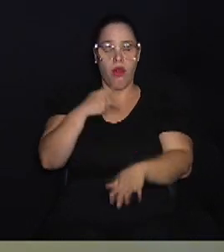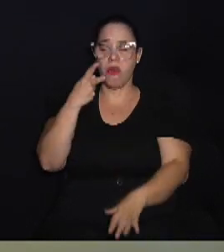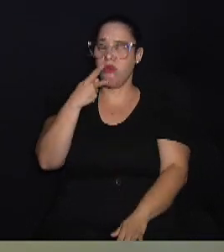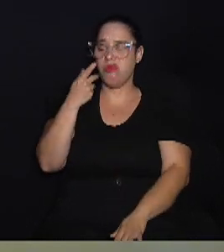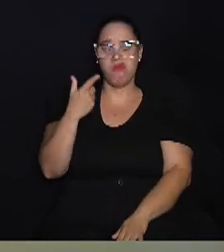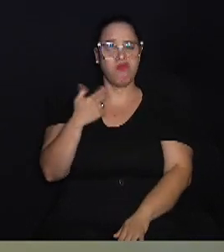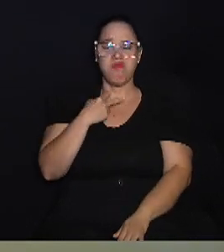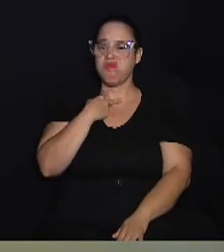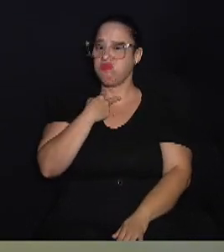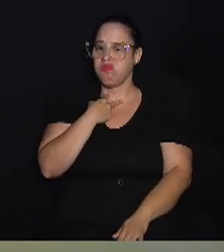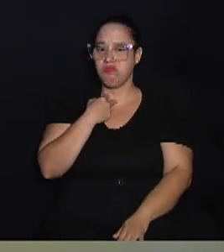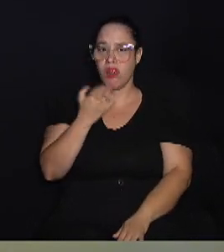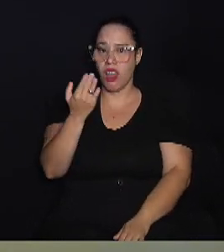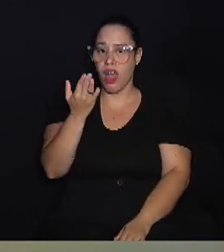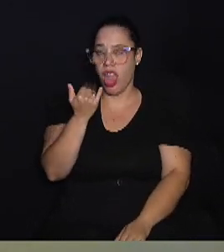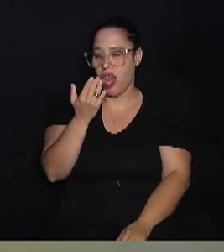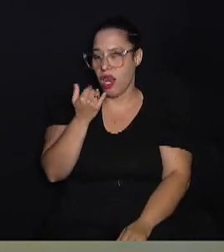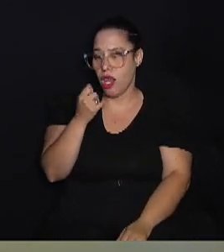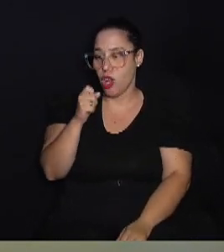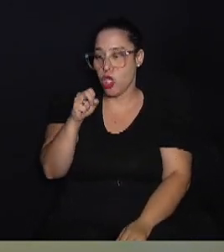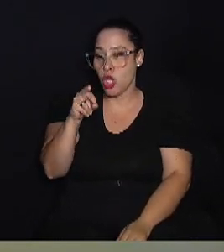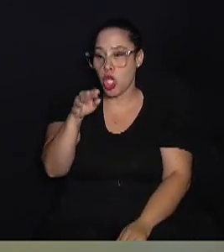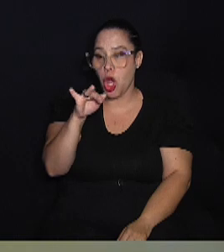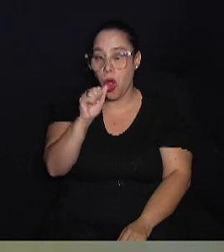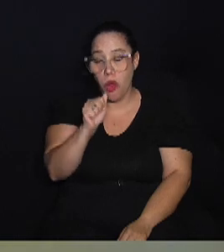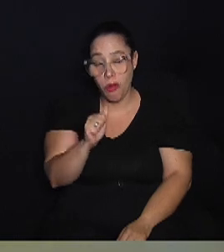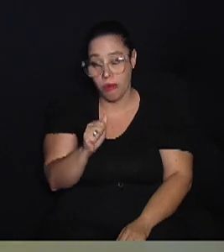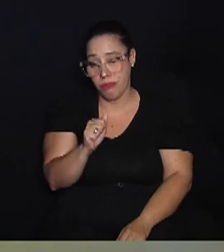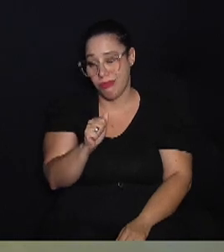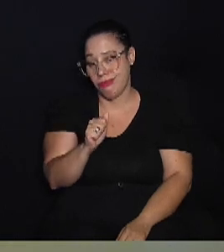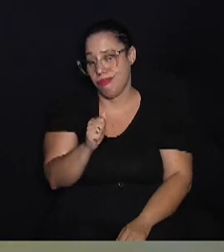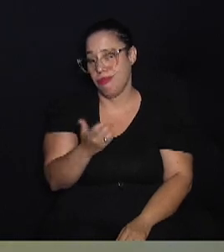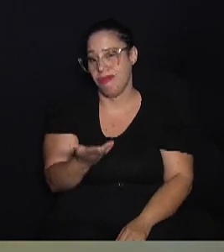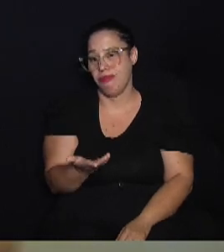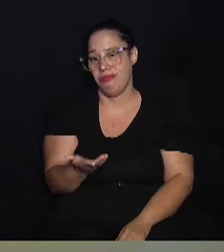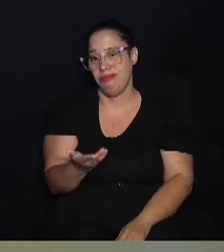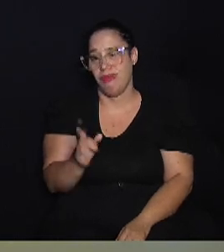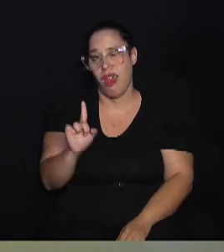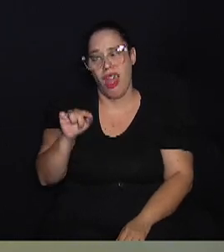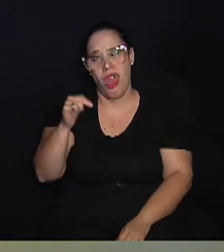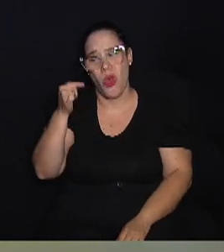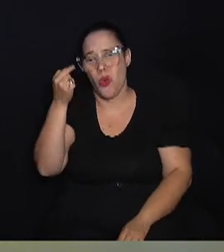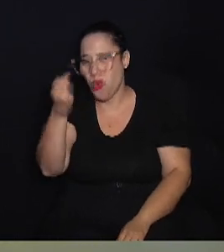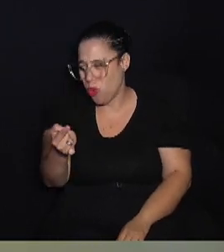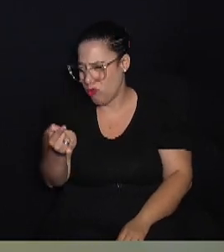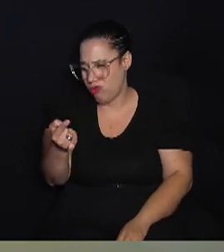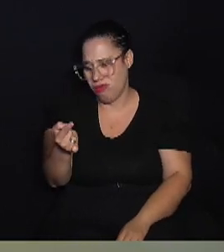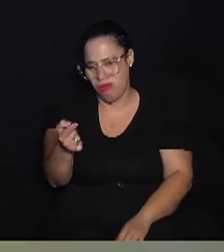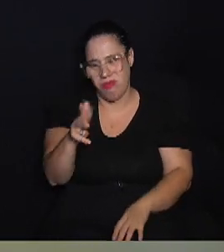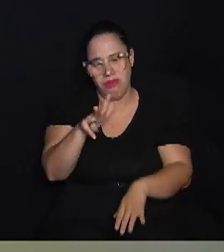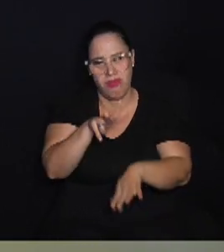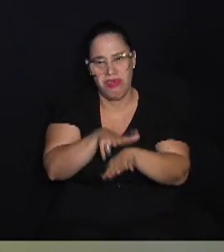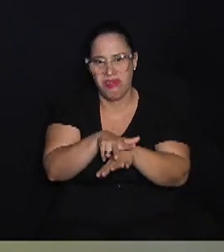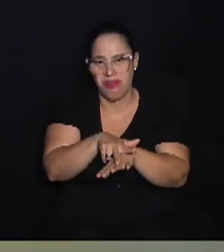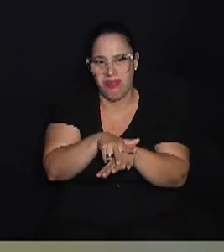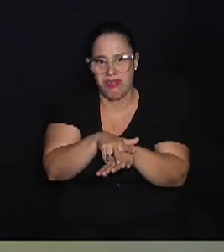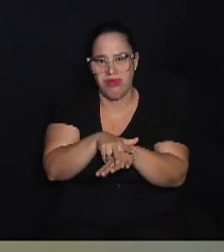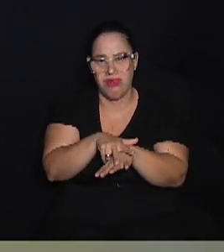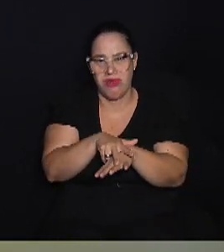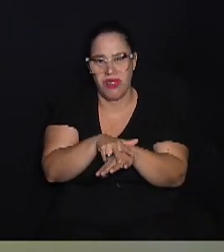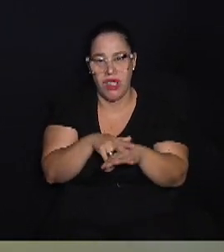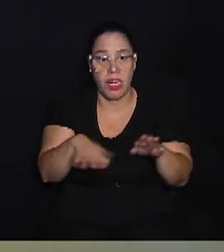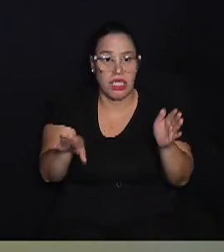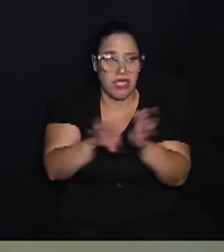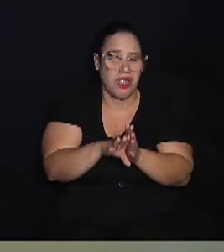a alimentação é via sonda, via gastrostomia. Então, assim, é um outro patamar de paciente. Então, a gente não precisa deixar esse paciente chegar numa